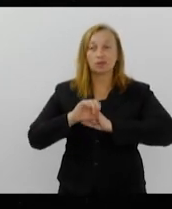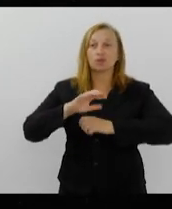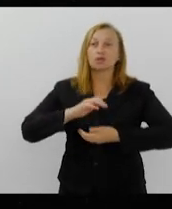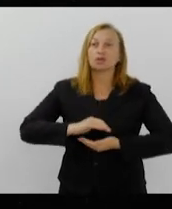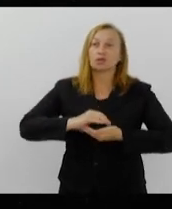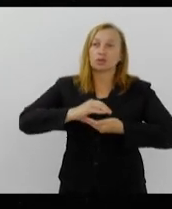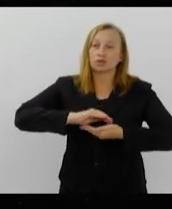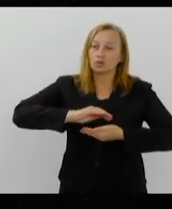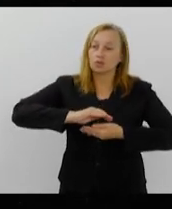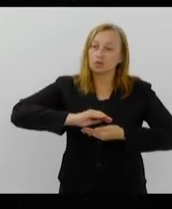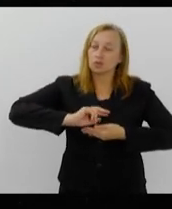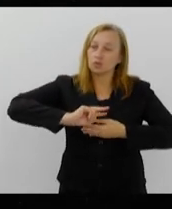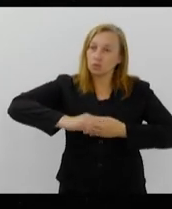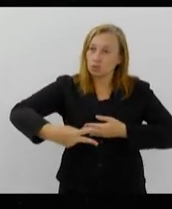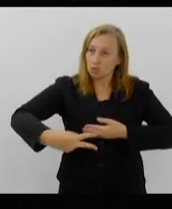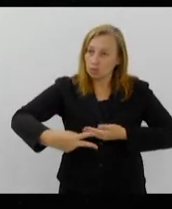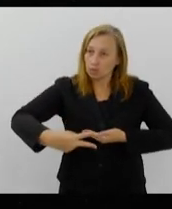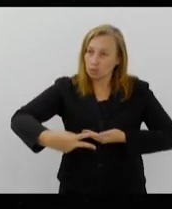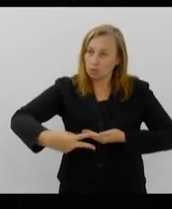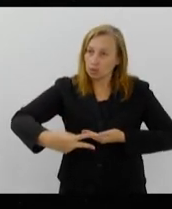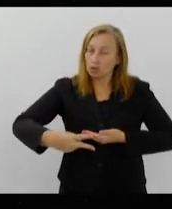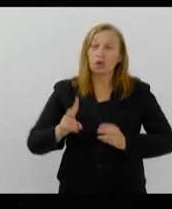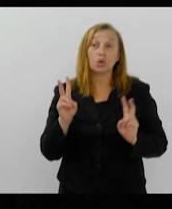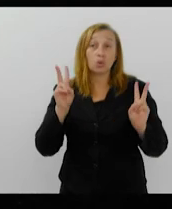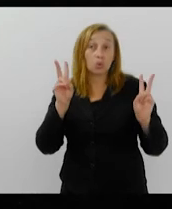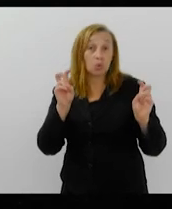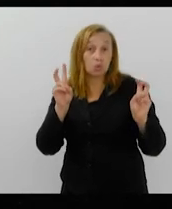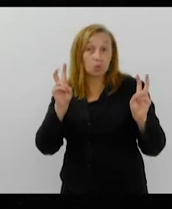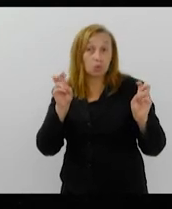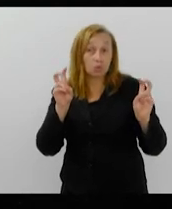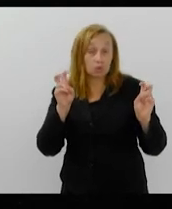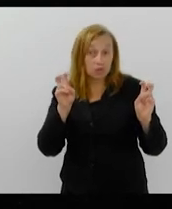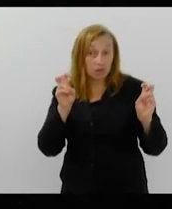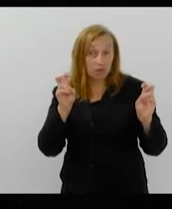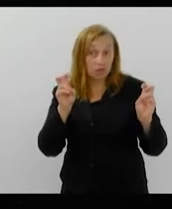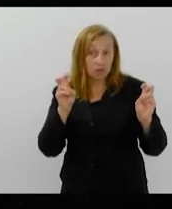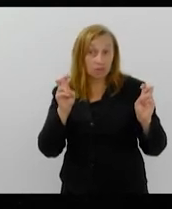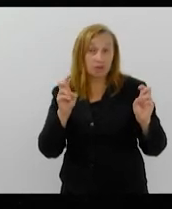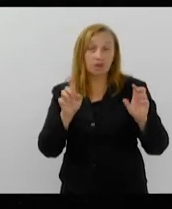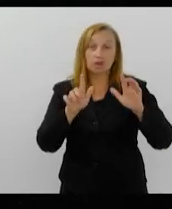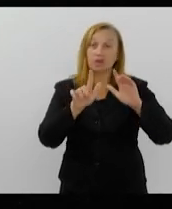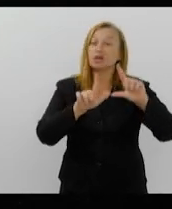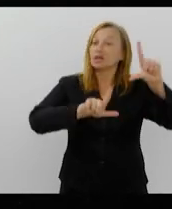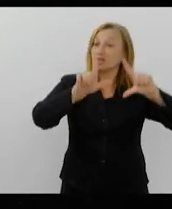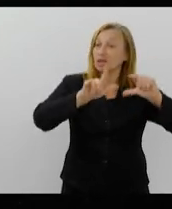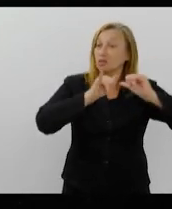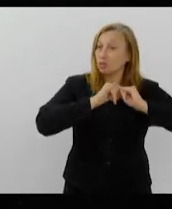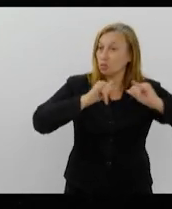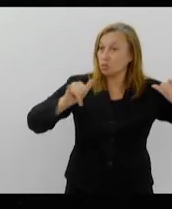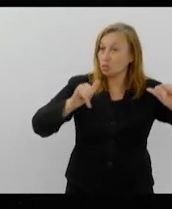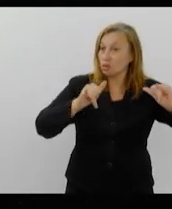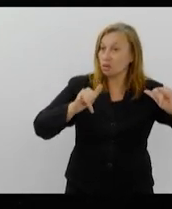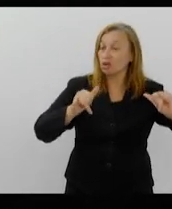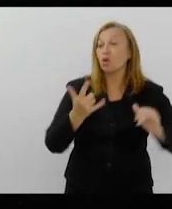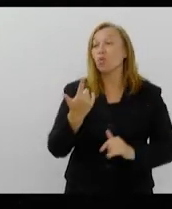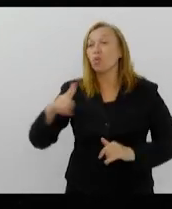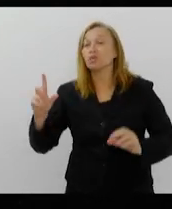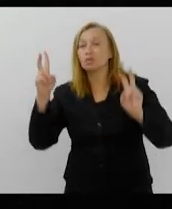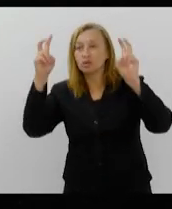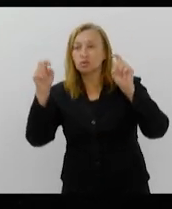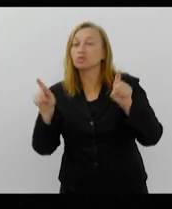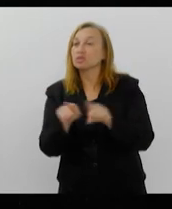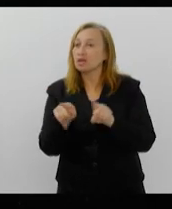transplante, e o tema sai da ótica jornalística porque um outro assunto